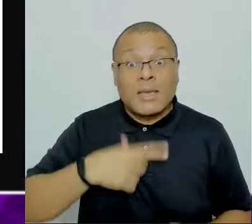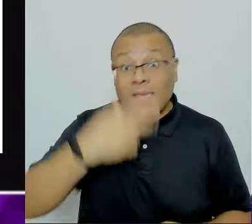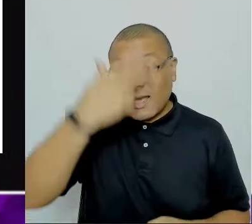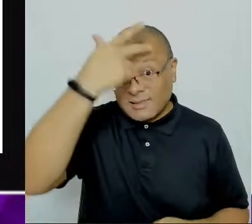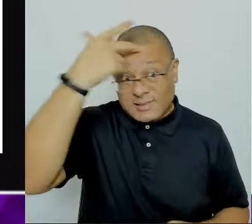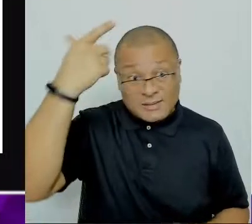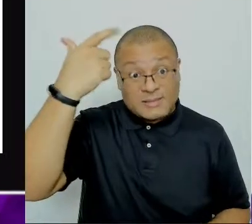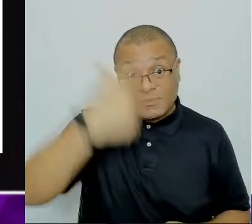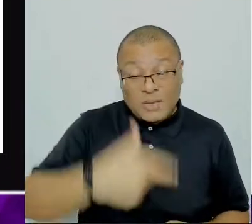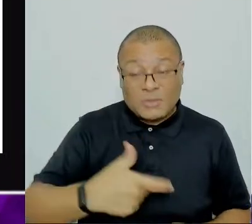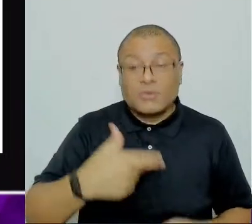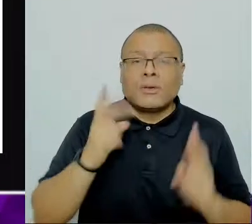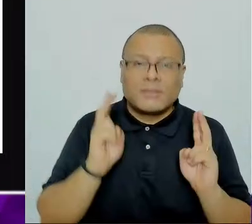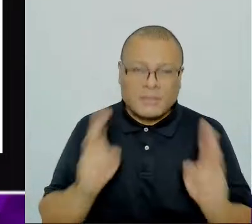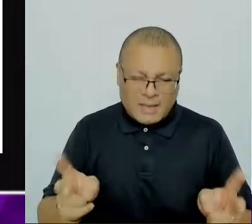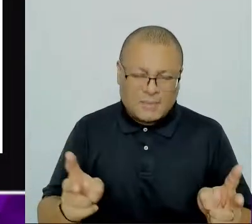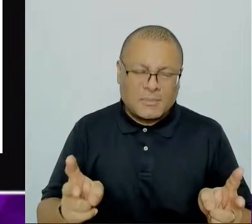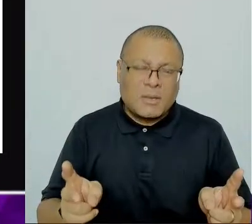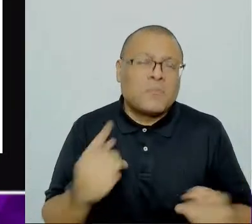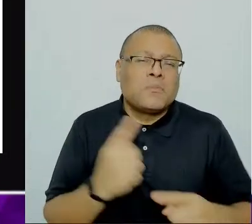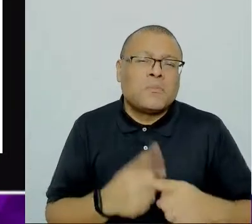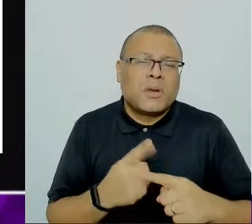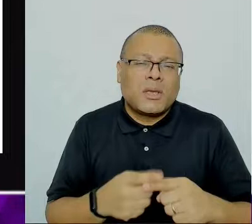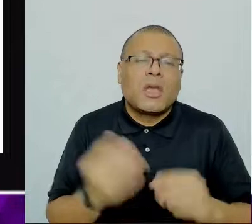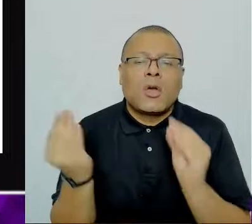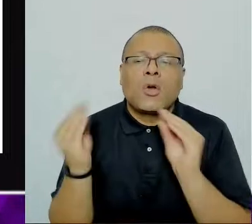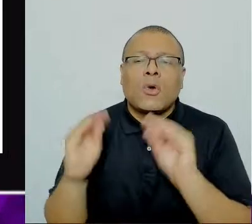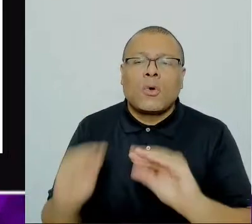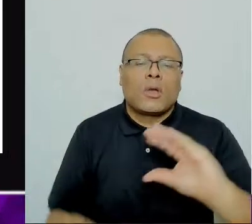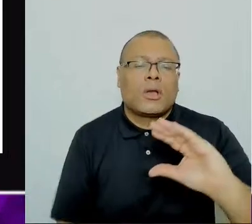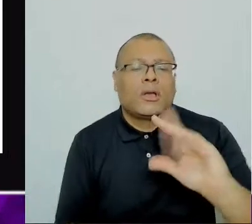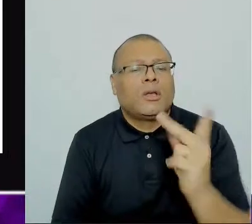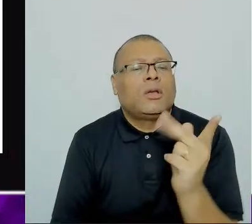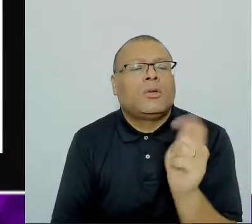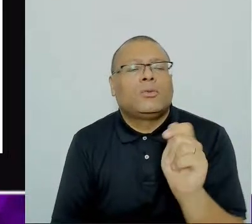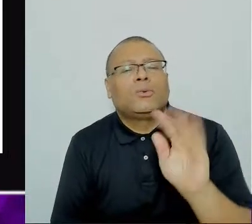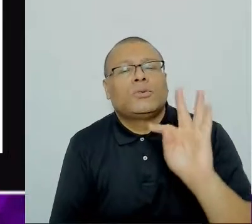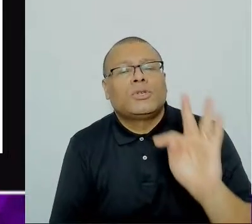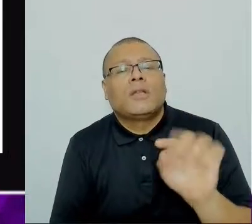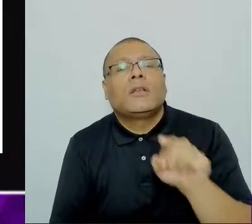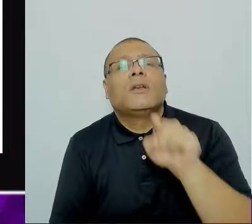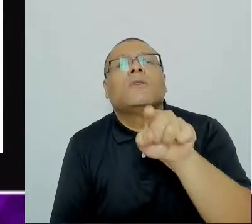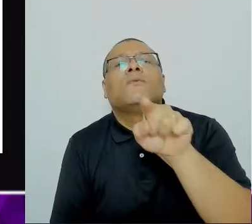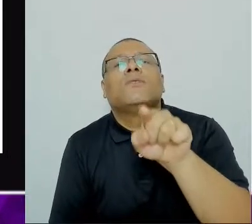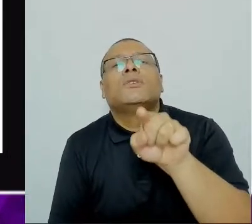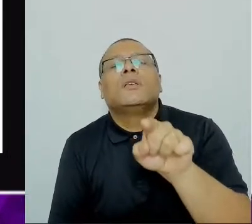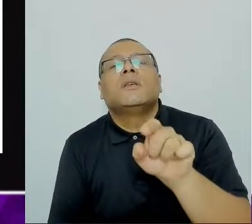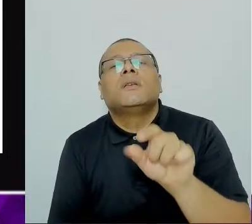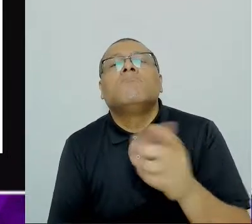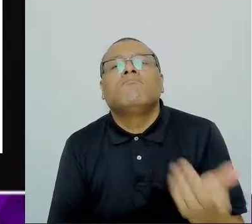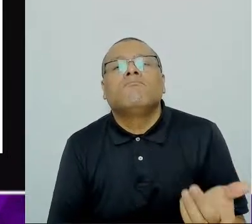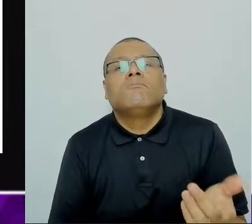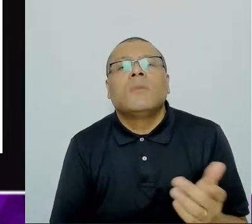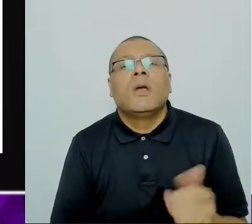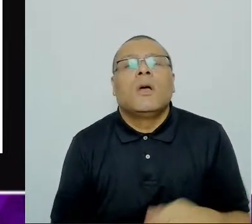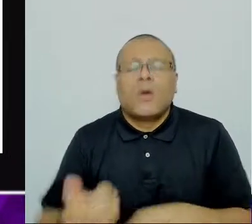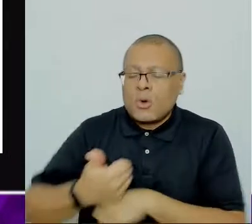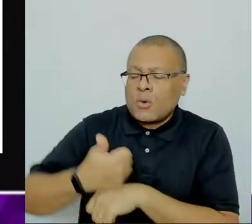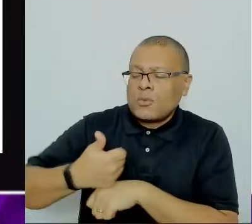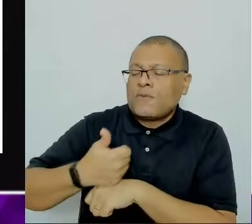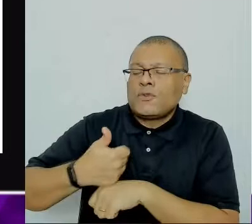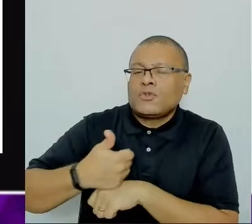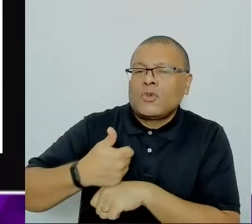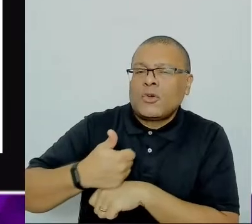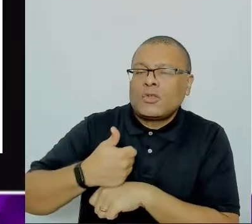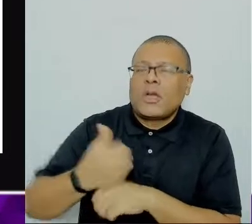se vem das pessoas, coloca aí no chat também quem são vocês, além do profissional, porque provavelmente vocês colocaram